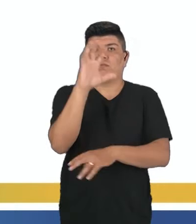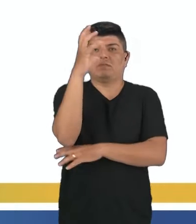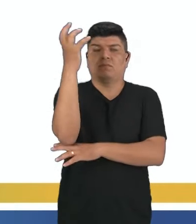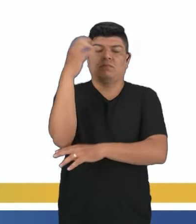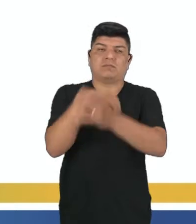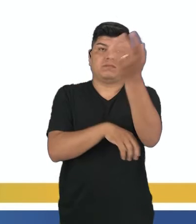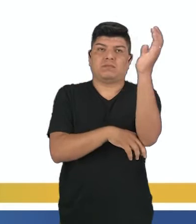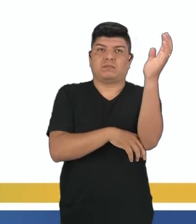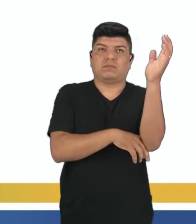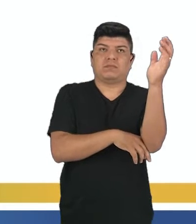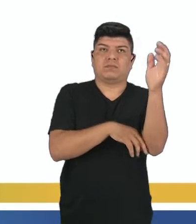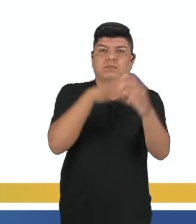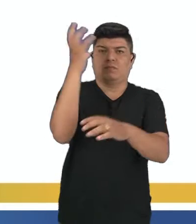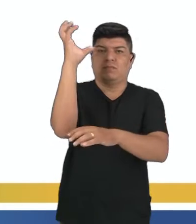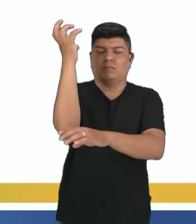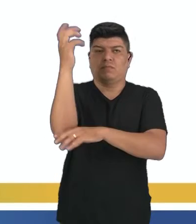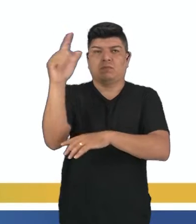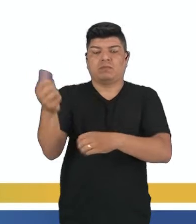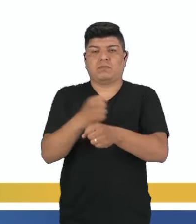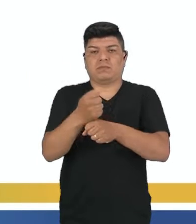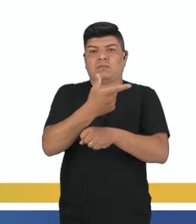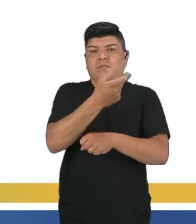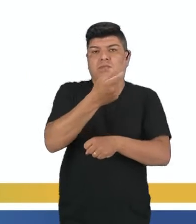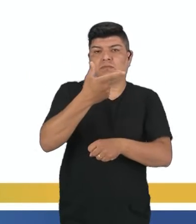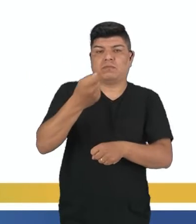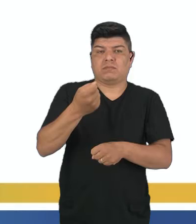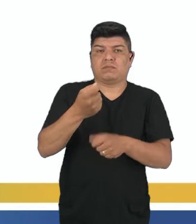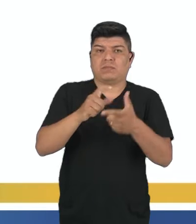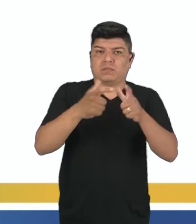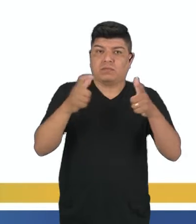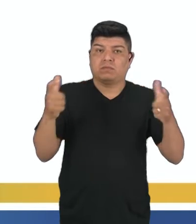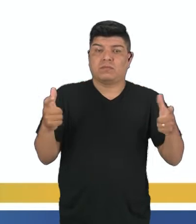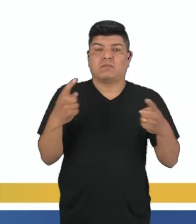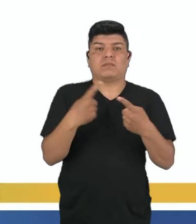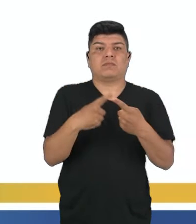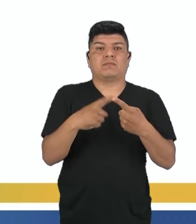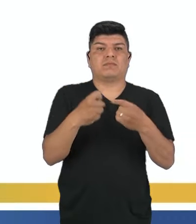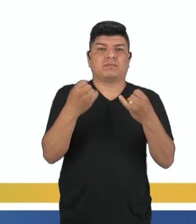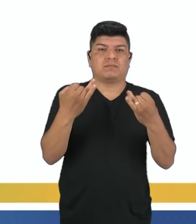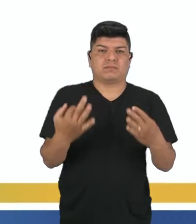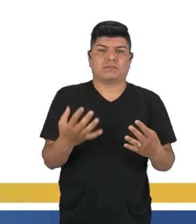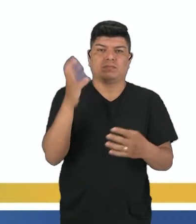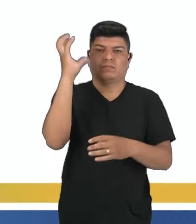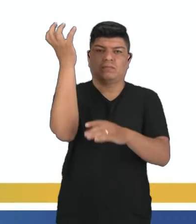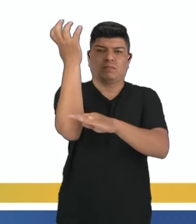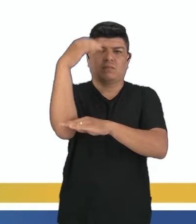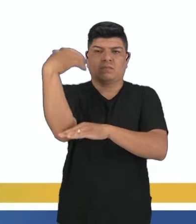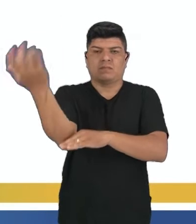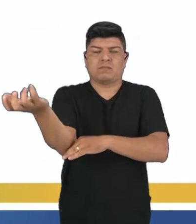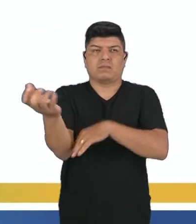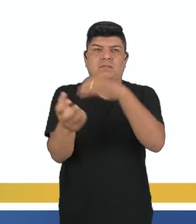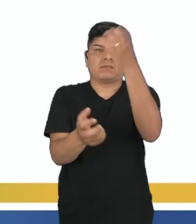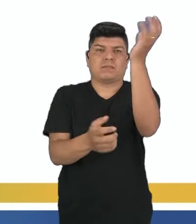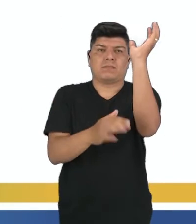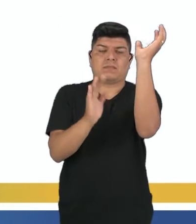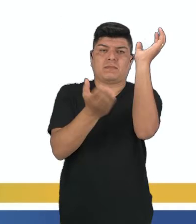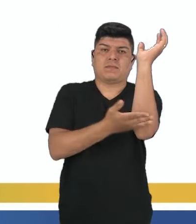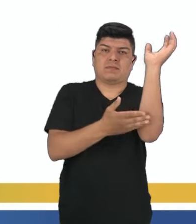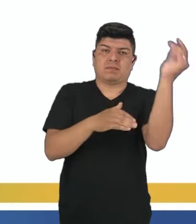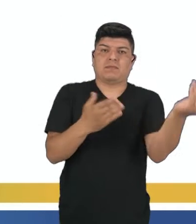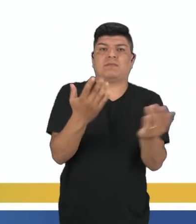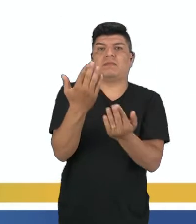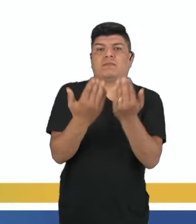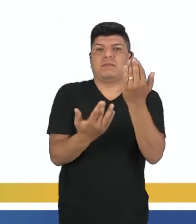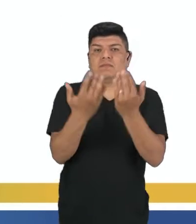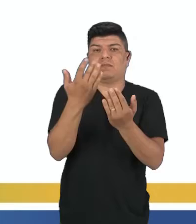de desmatamento no ano de 2020, ele cresceu. Por que eu estou falando de desmatamento? Pessoal, desmatamento e